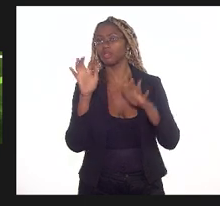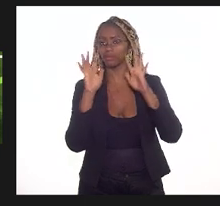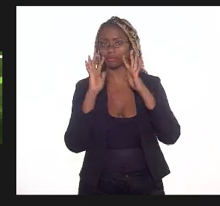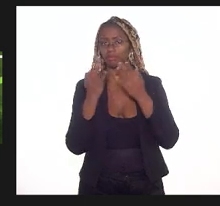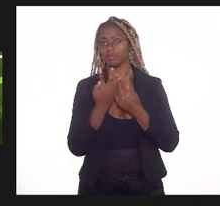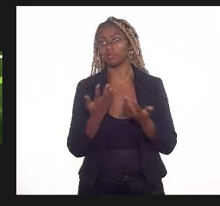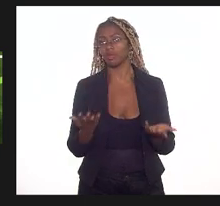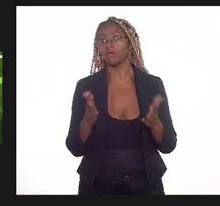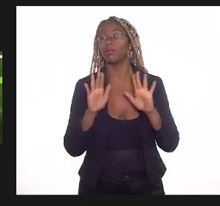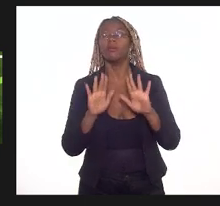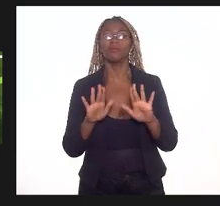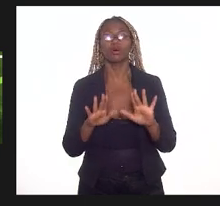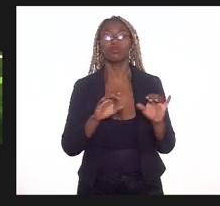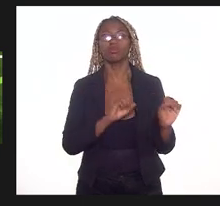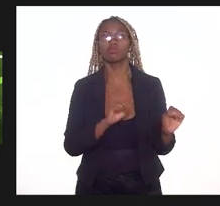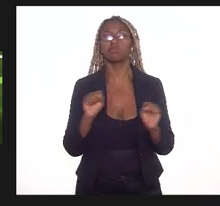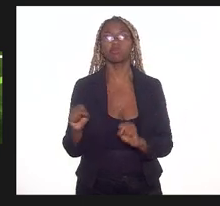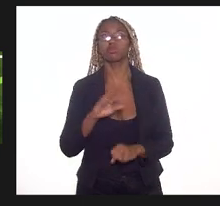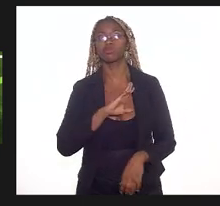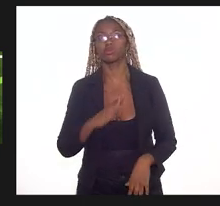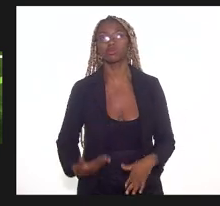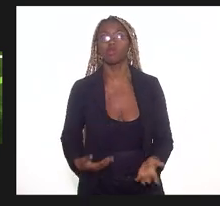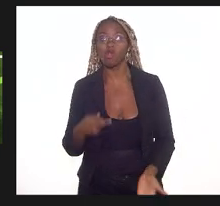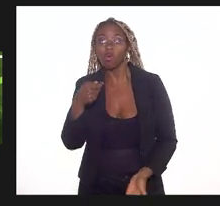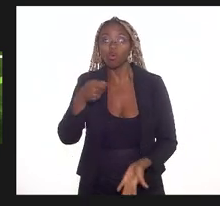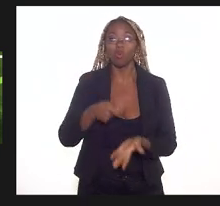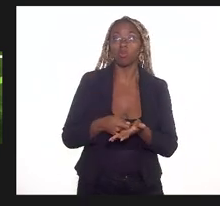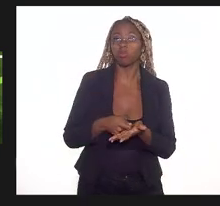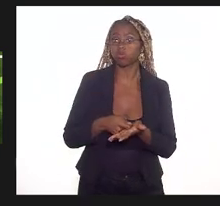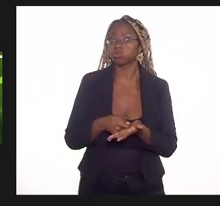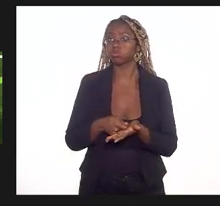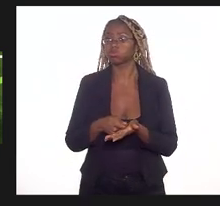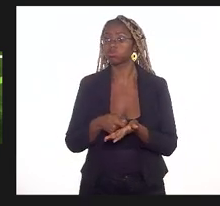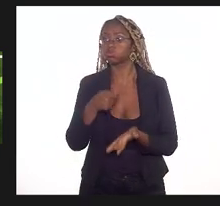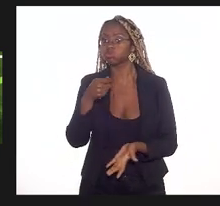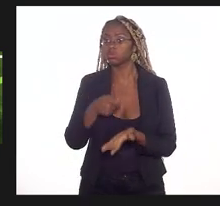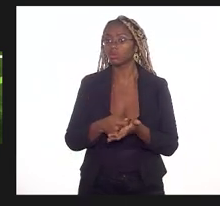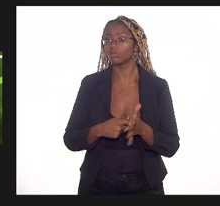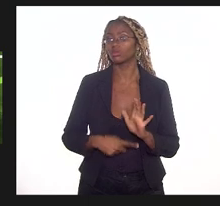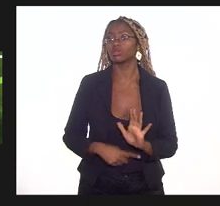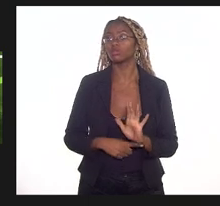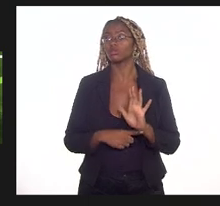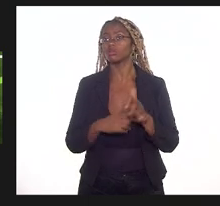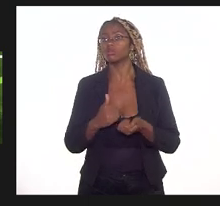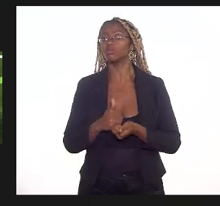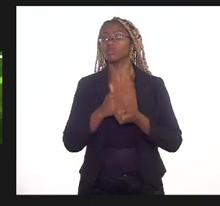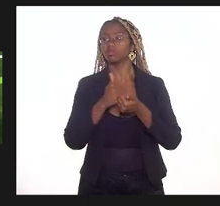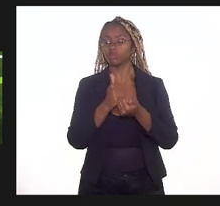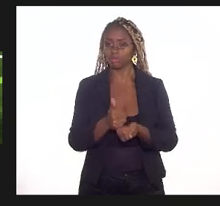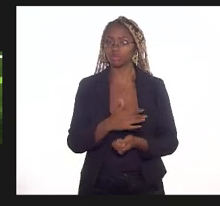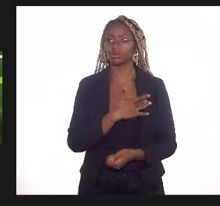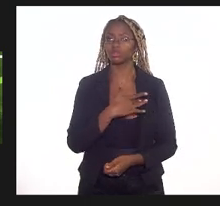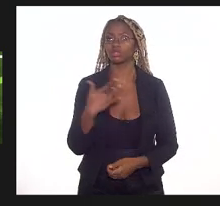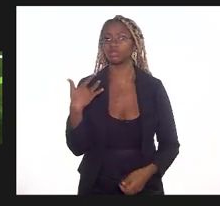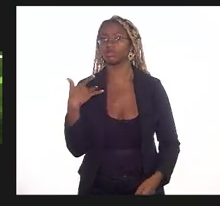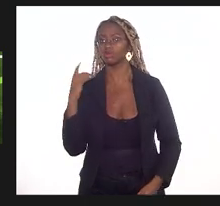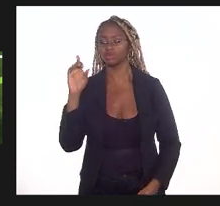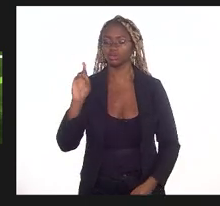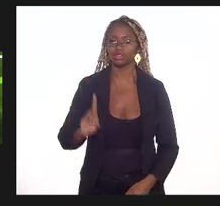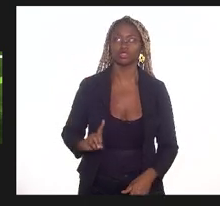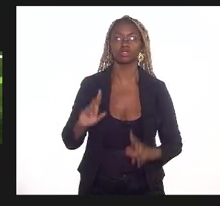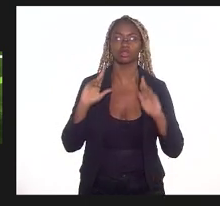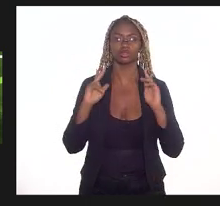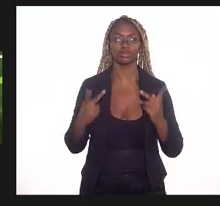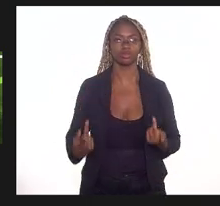mas o poder público tem a obrigação de prestar toda a assistência, seja ela na saúde, nos direitos humanos, a